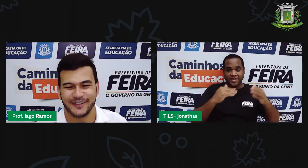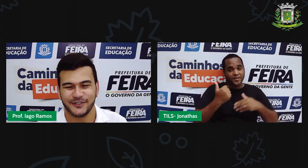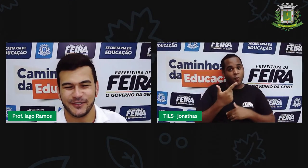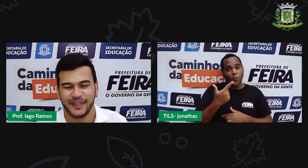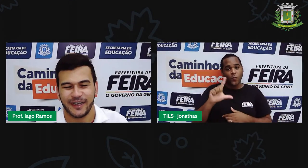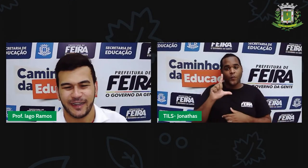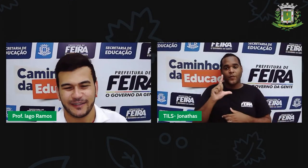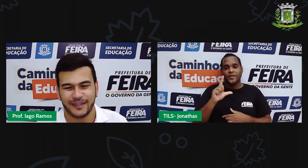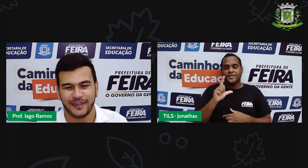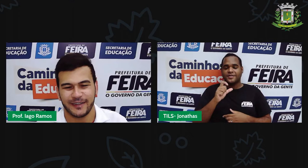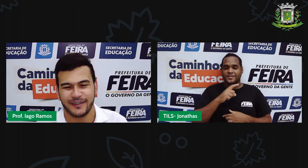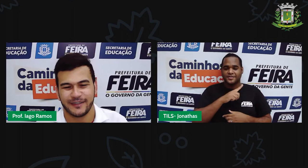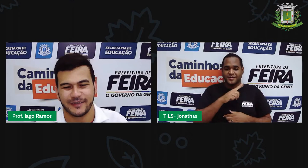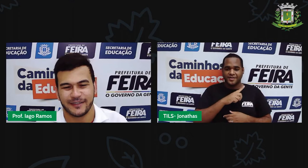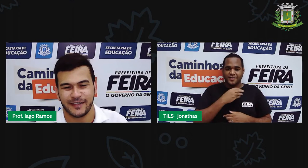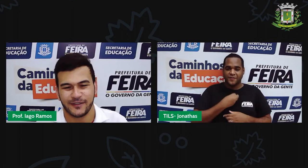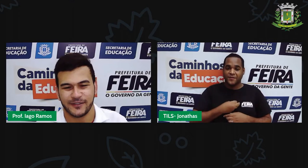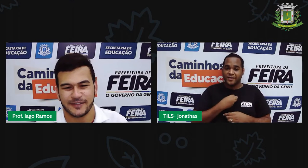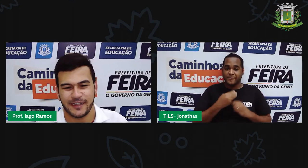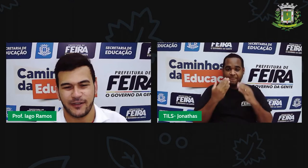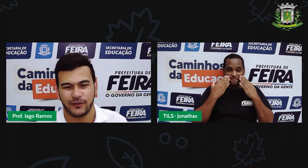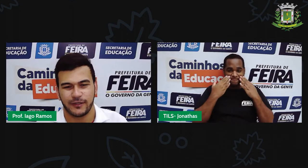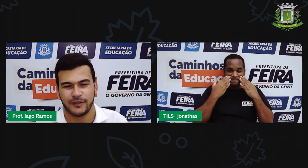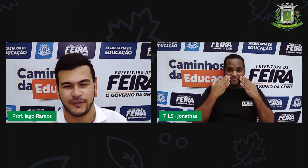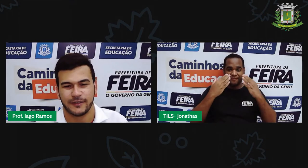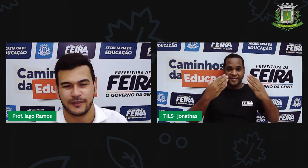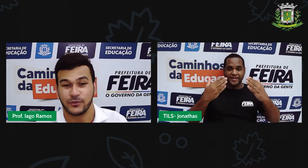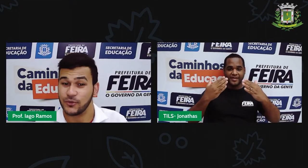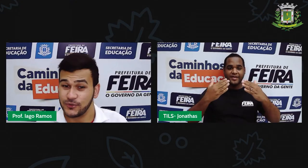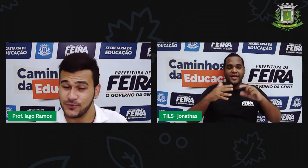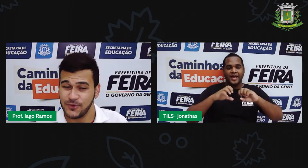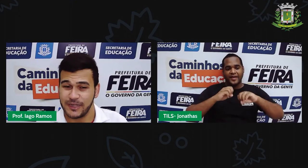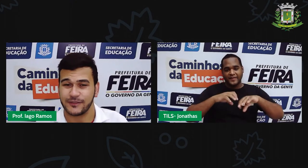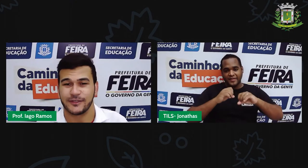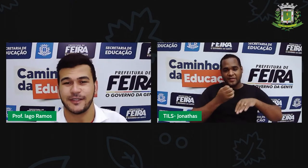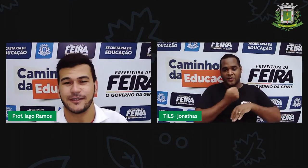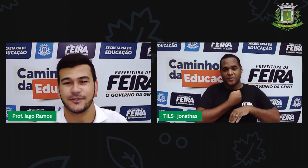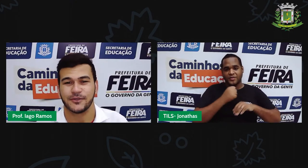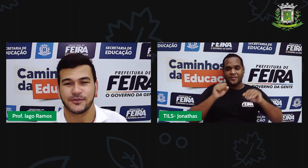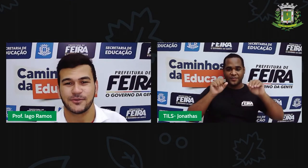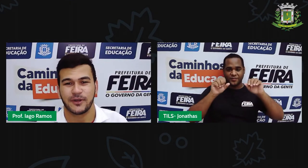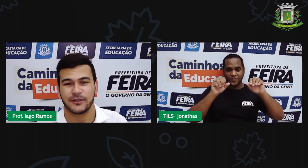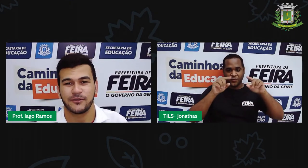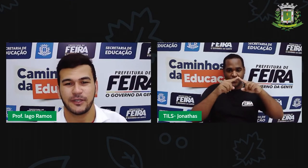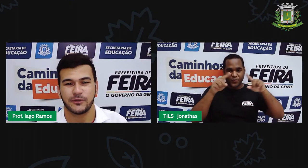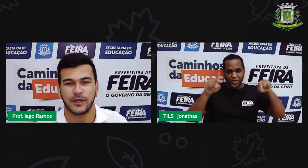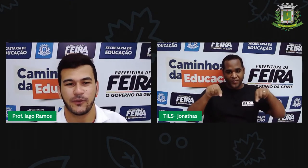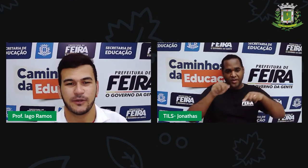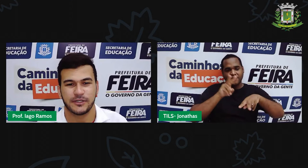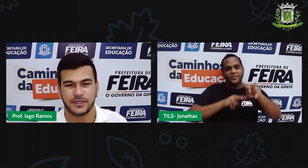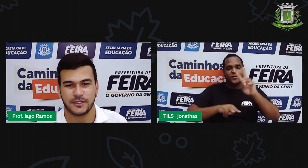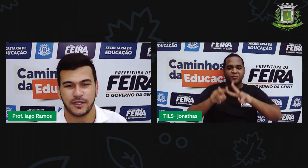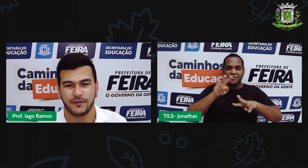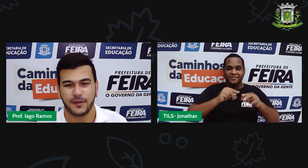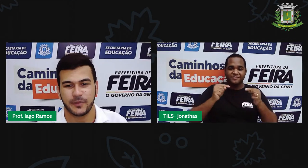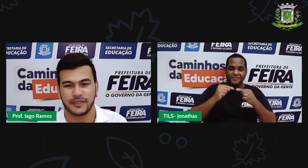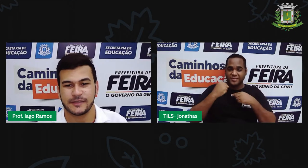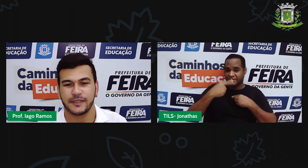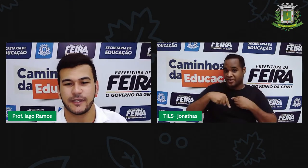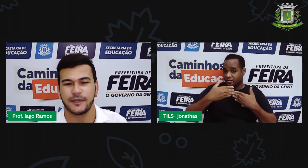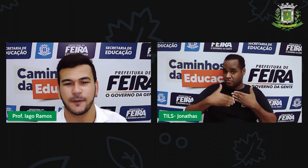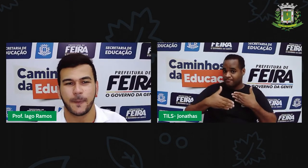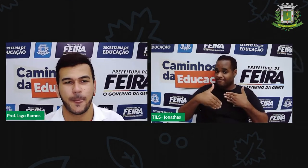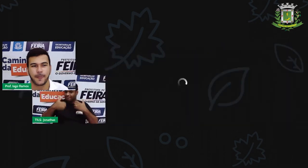colocando a tela da nossa aula, do nosso quadro, né? Do nosso quadro virtual, já já vai